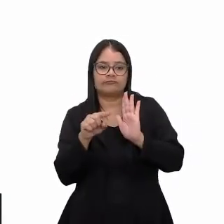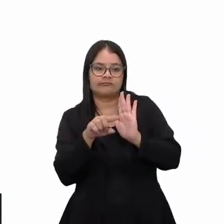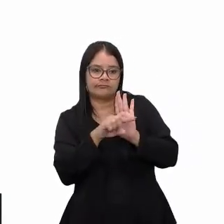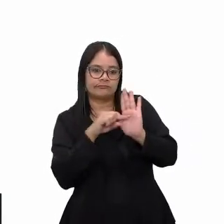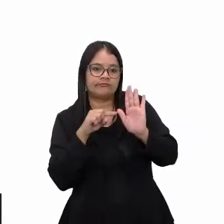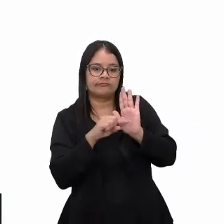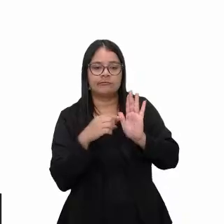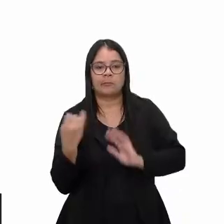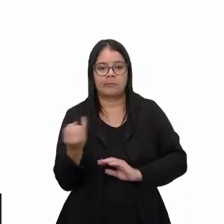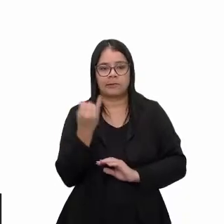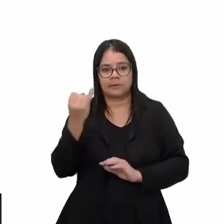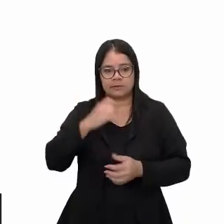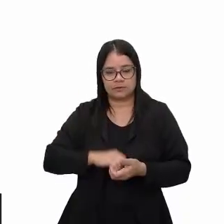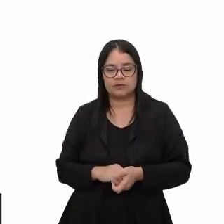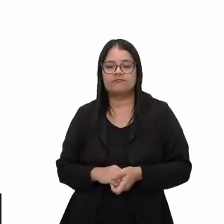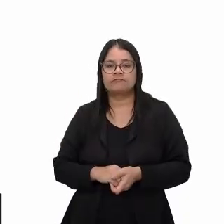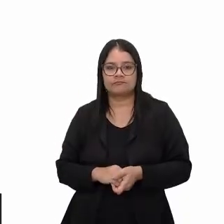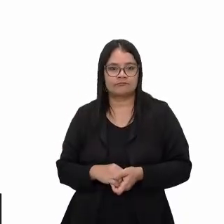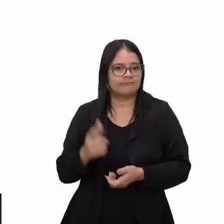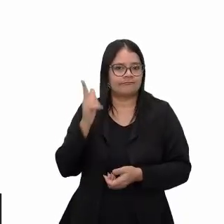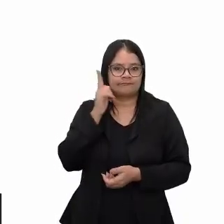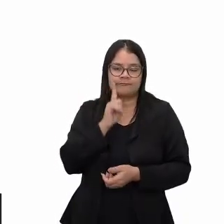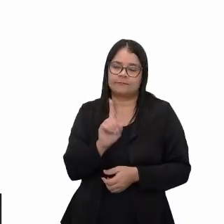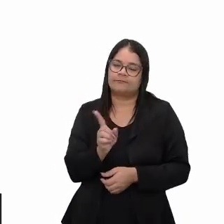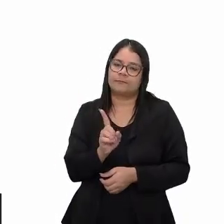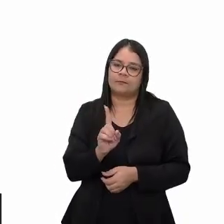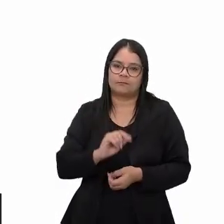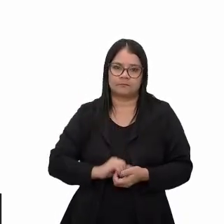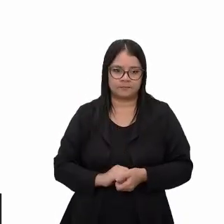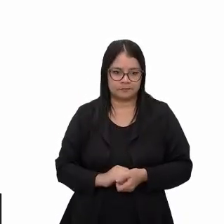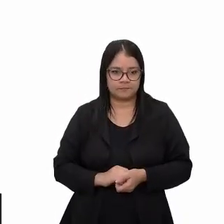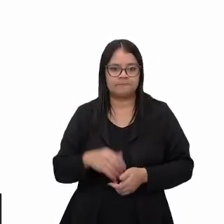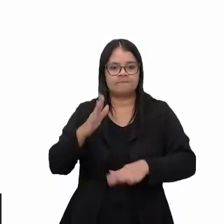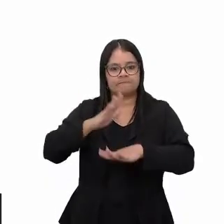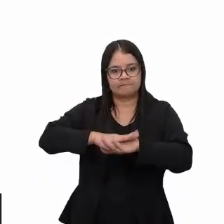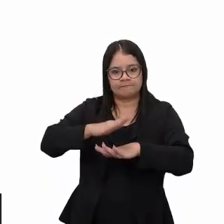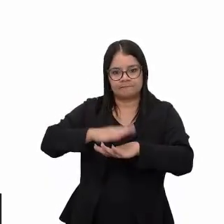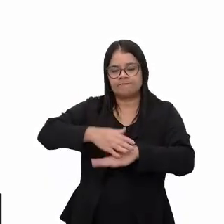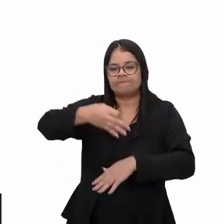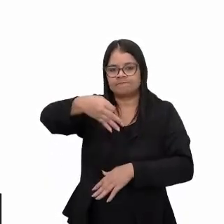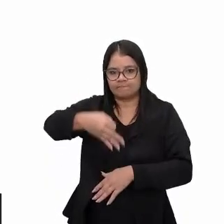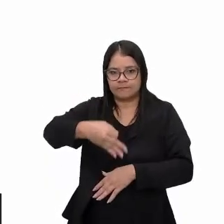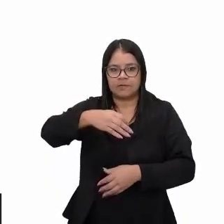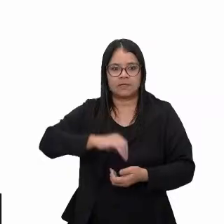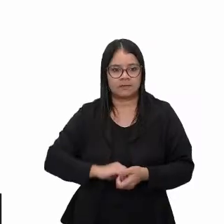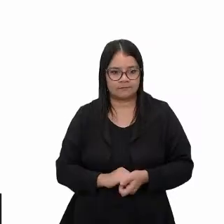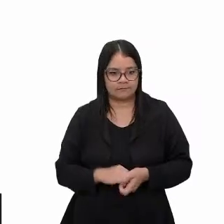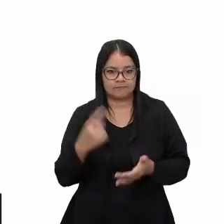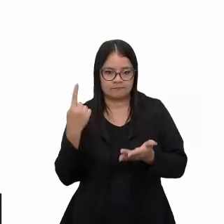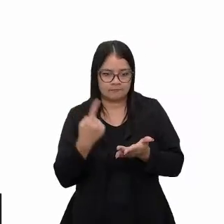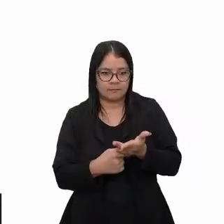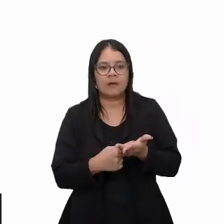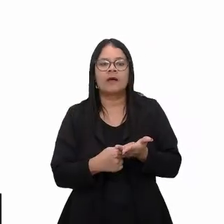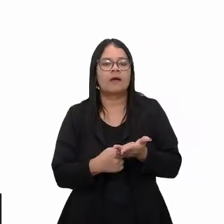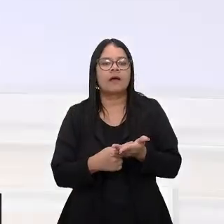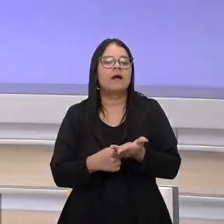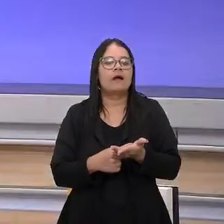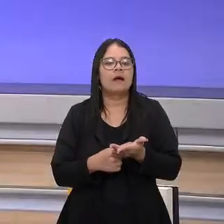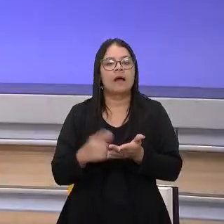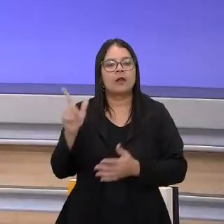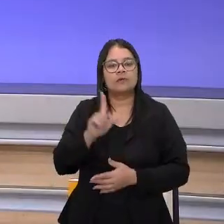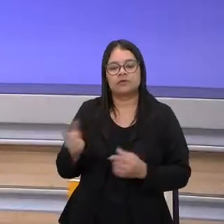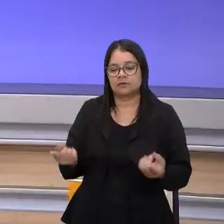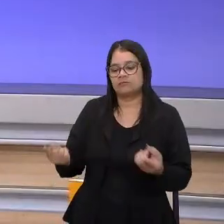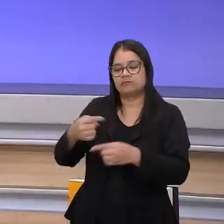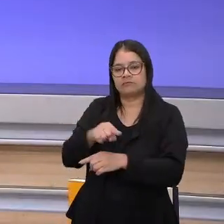que infelizmente nós não conseguimos fazer valer, né? A logística reversa. Está aí